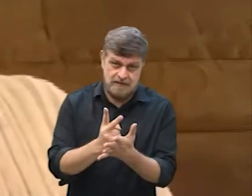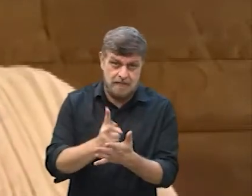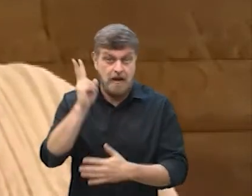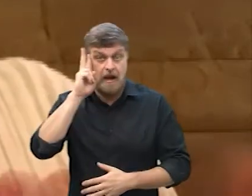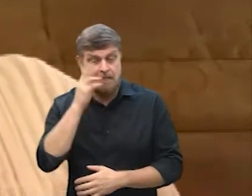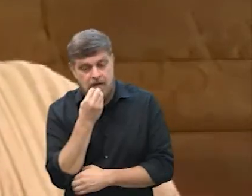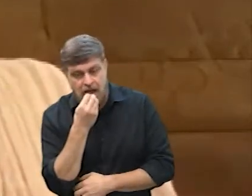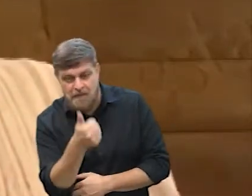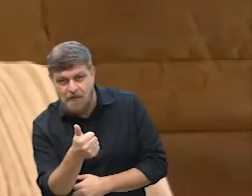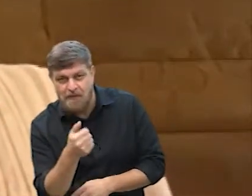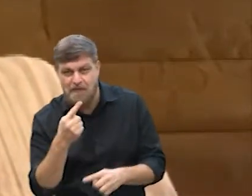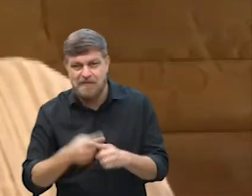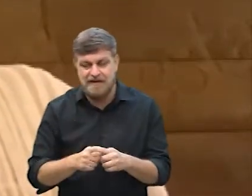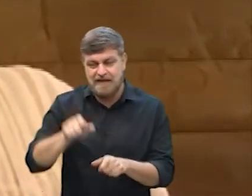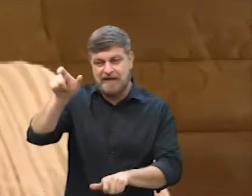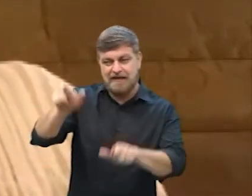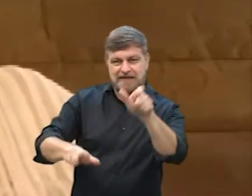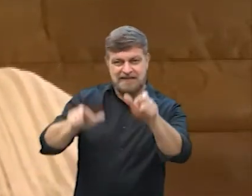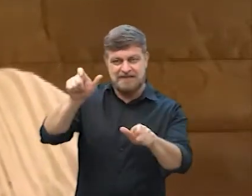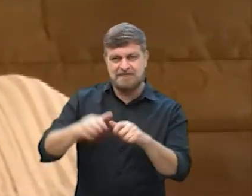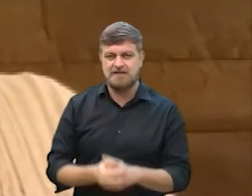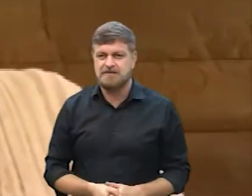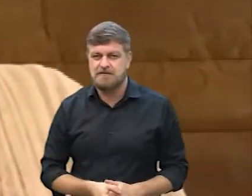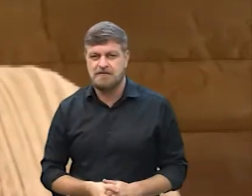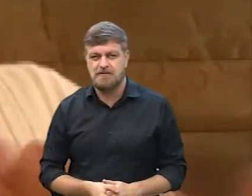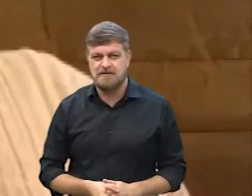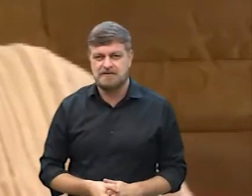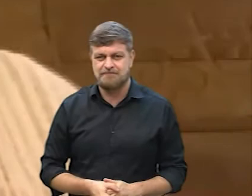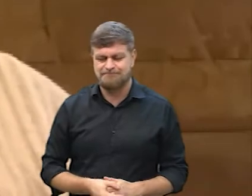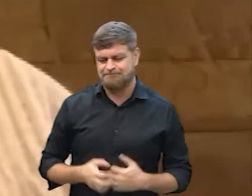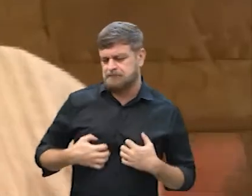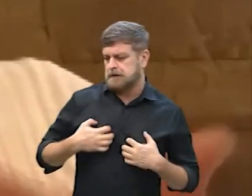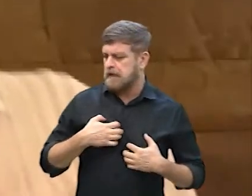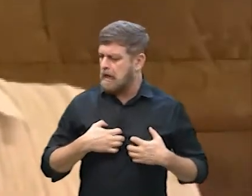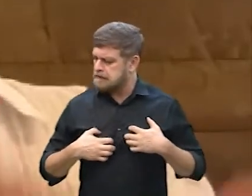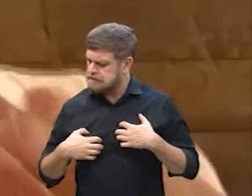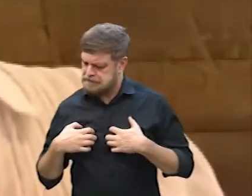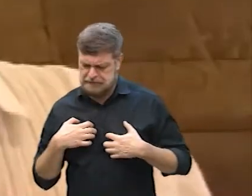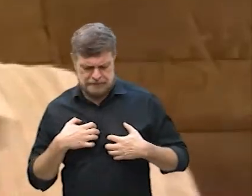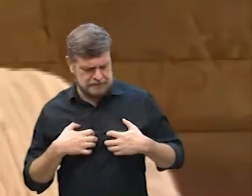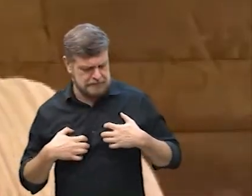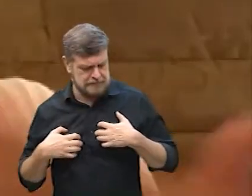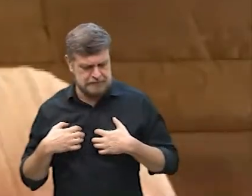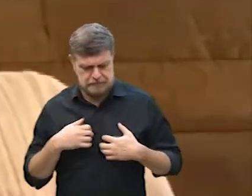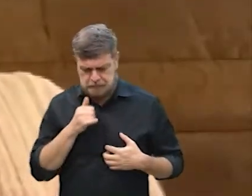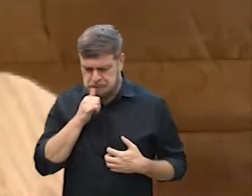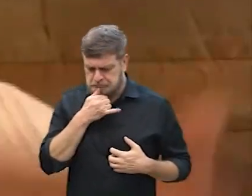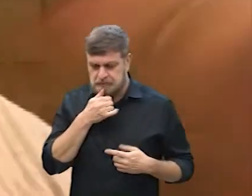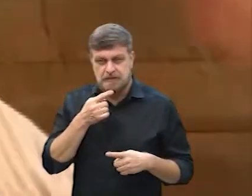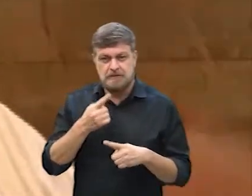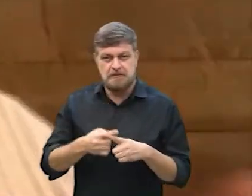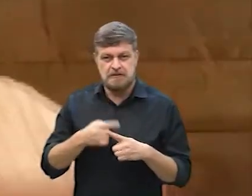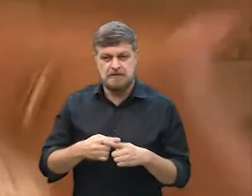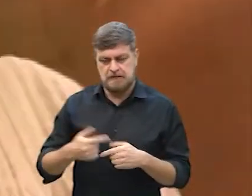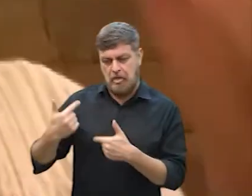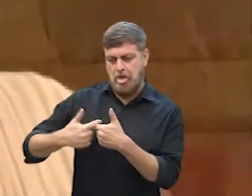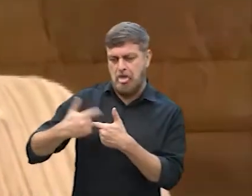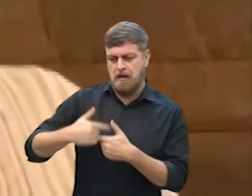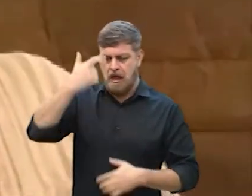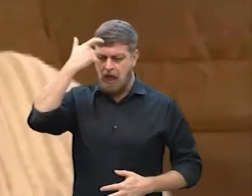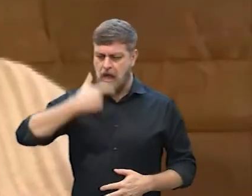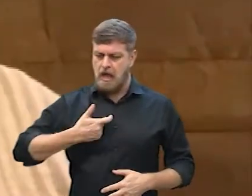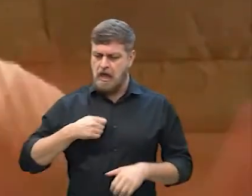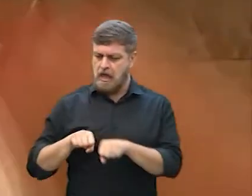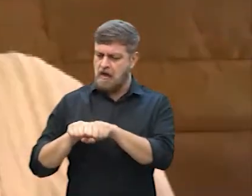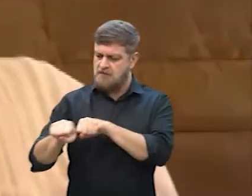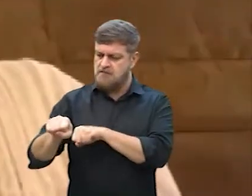lembrar, porque às vezes algumas pessoas ficam um pouco ofendidas ou um pouco chateadas e dizem, não, mas eu fiz um bom